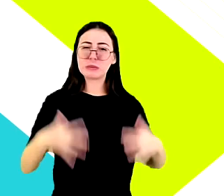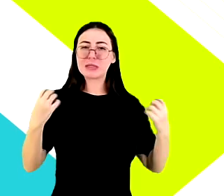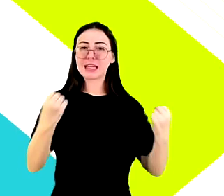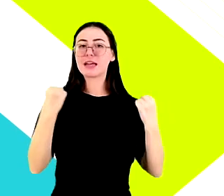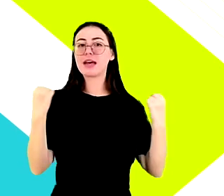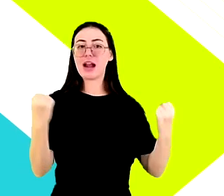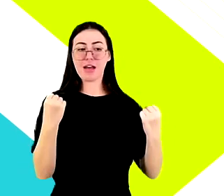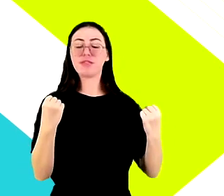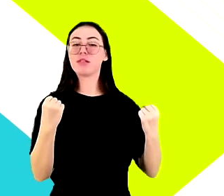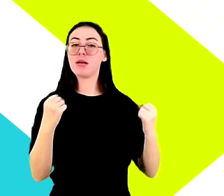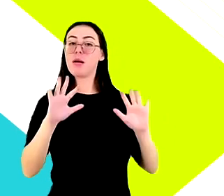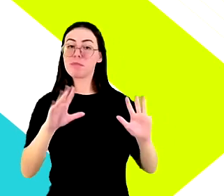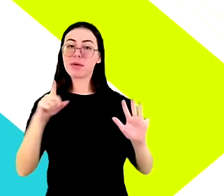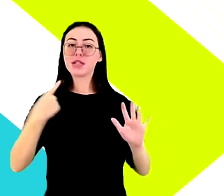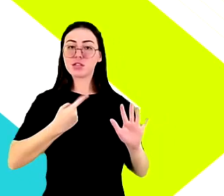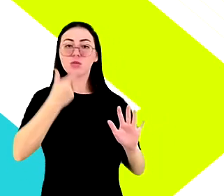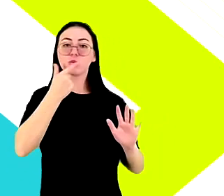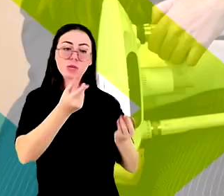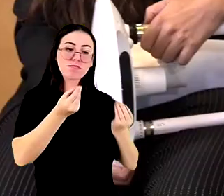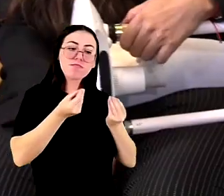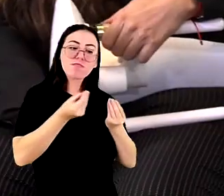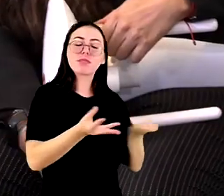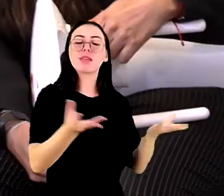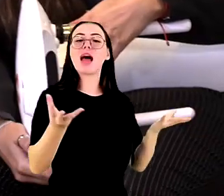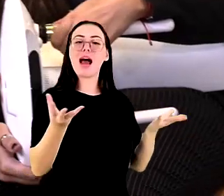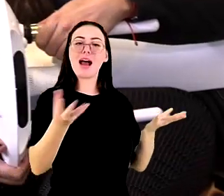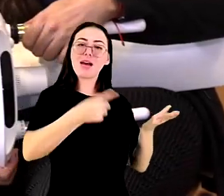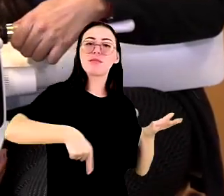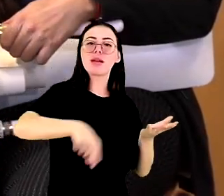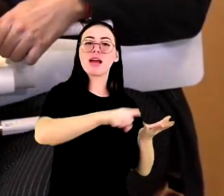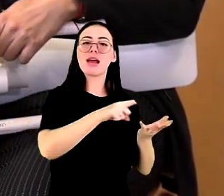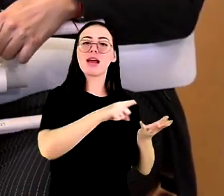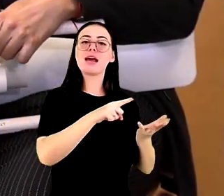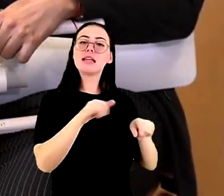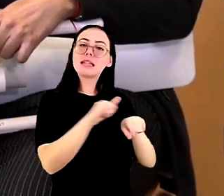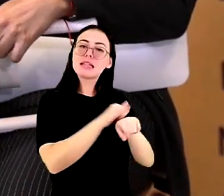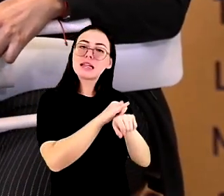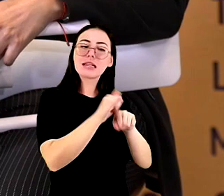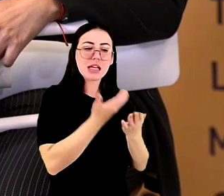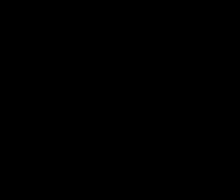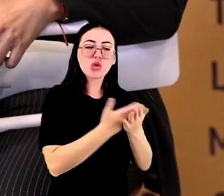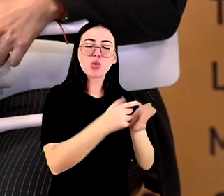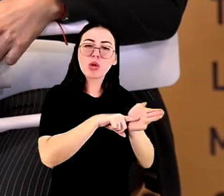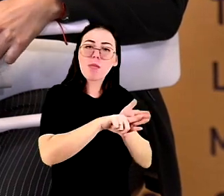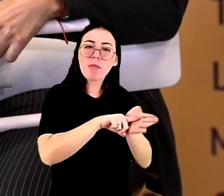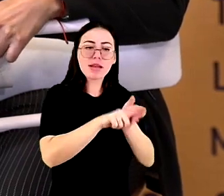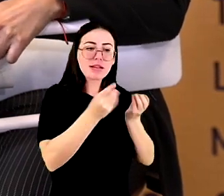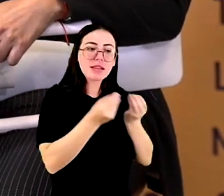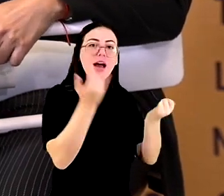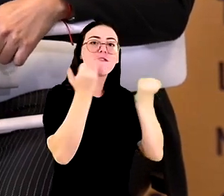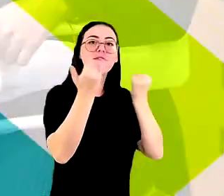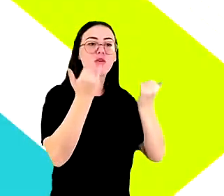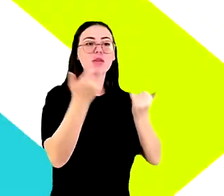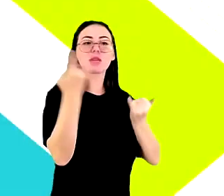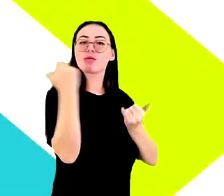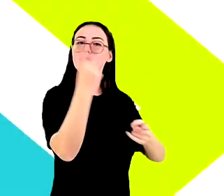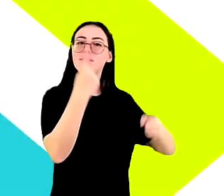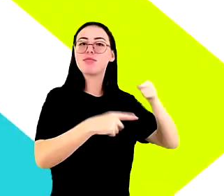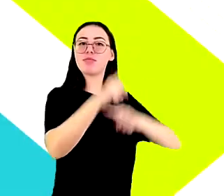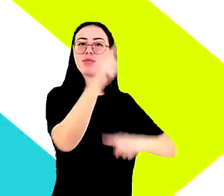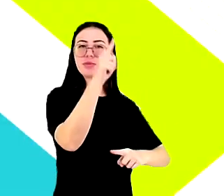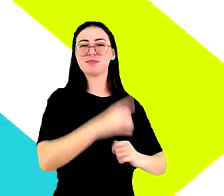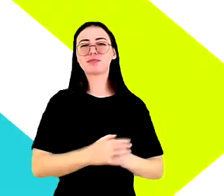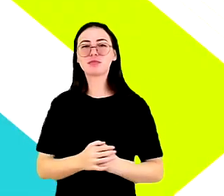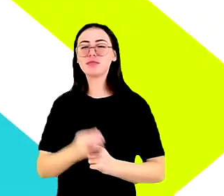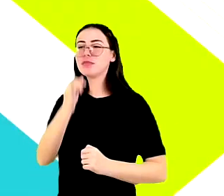acessibilidade, que você falou muito bem, mas elas não têm uma série de informações. Se a gente fizer, como fizemos agora com a Patrícia,